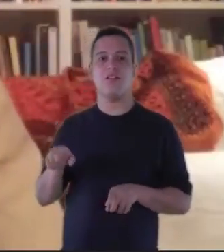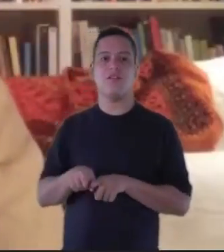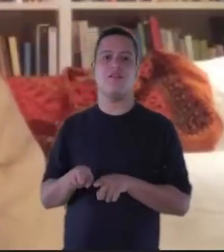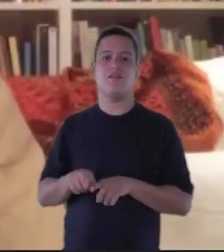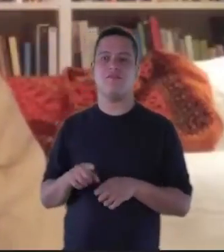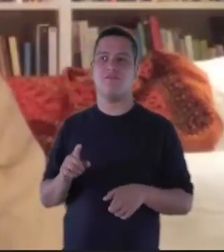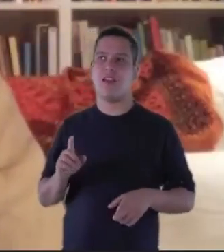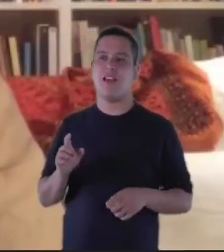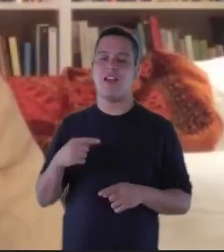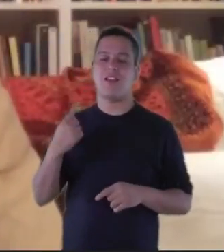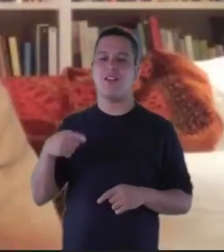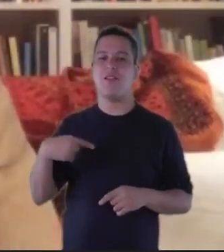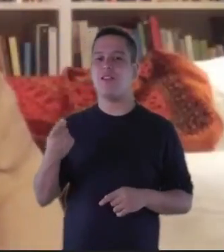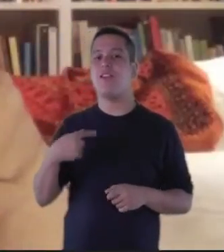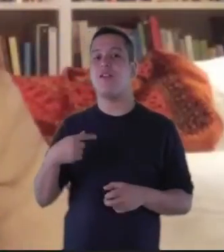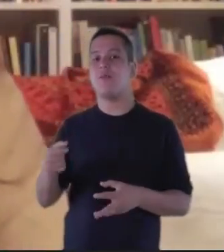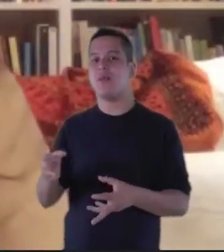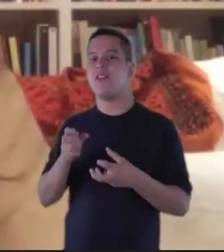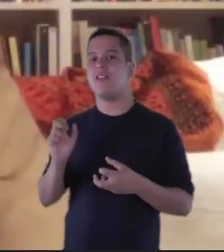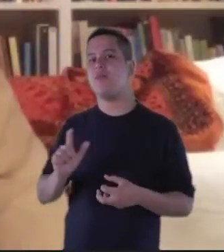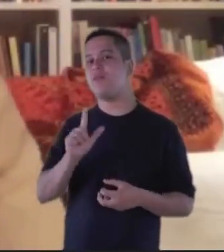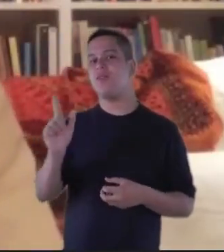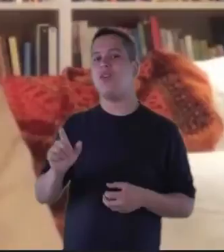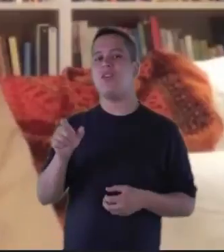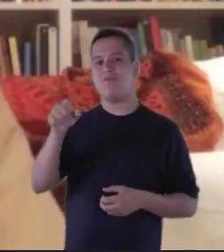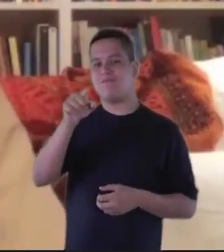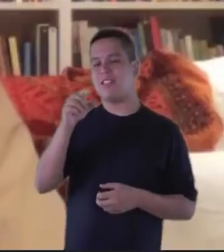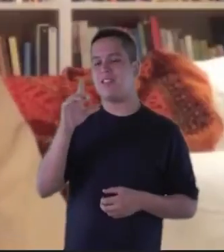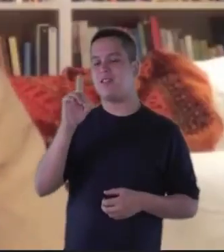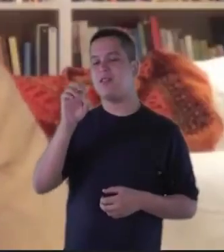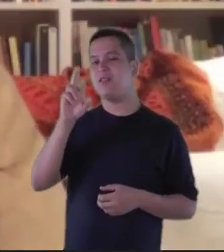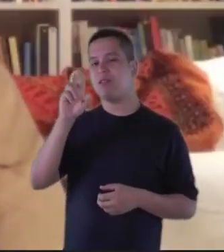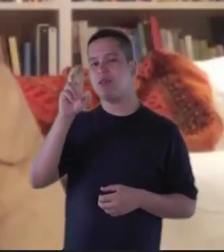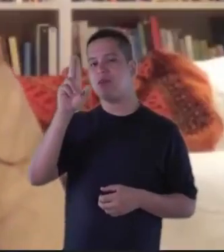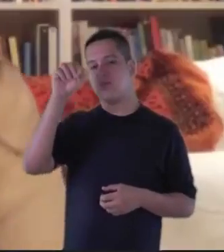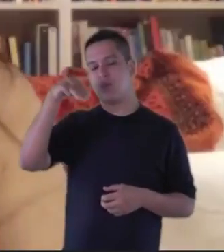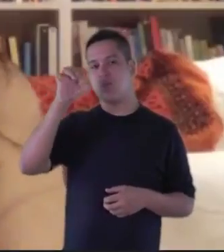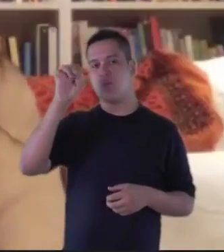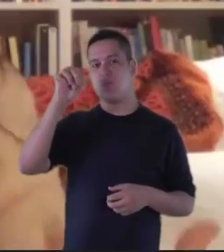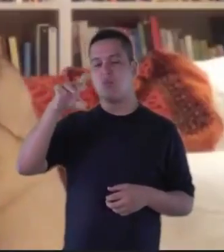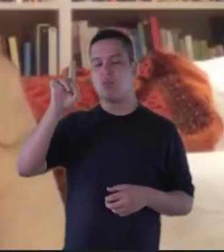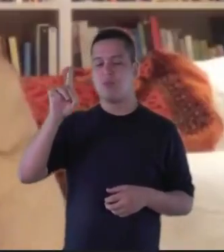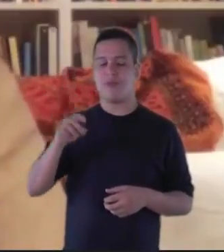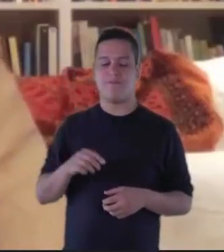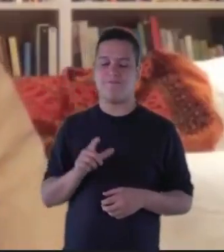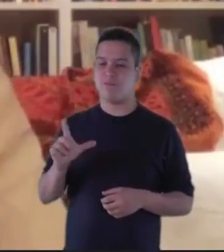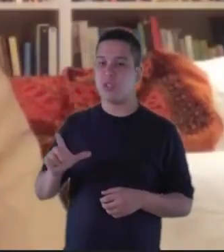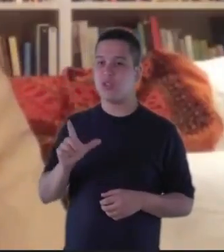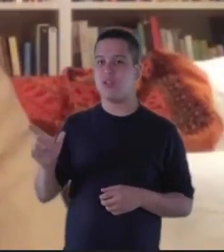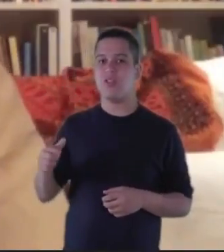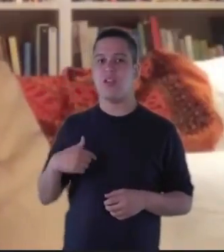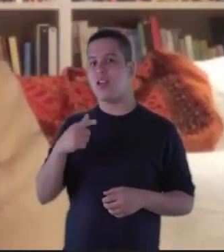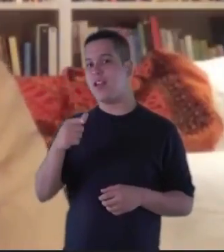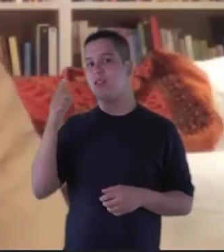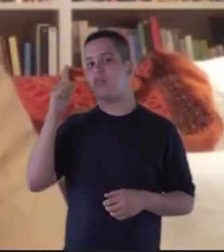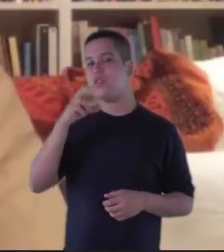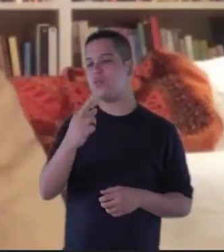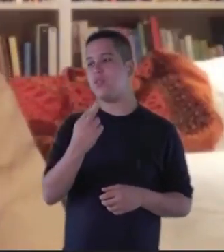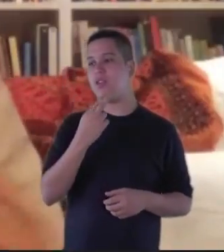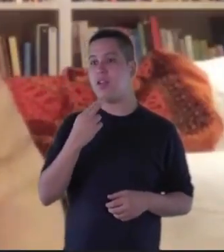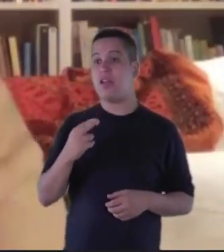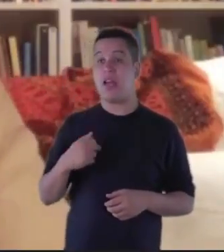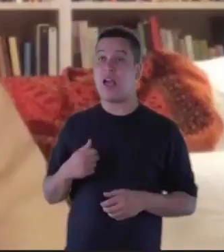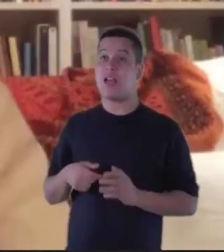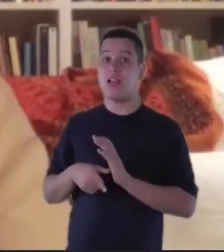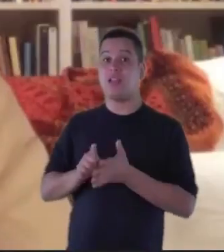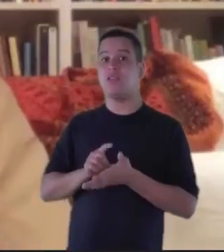né? E aí, antes da gente começar o programa, e esses dias que antecederam, a gente